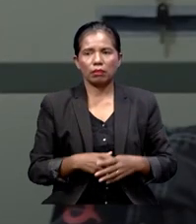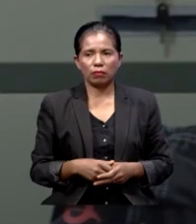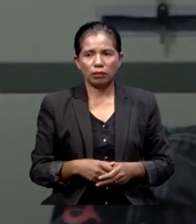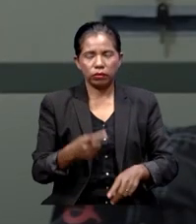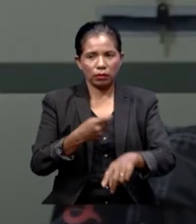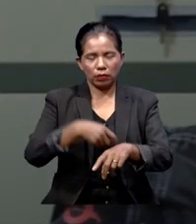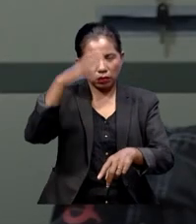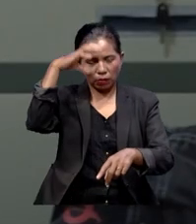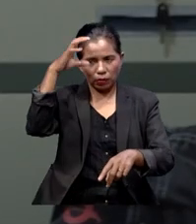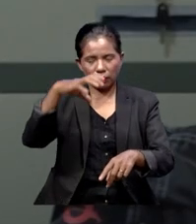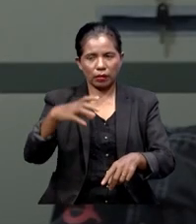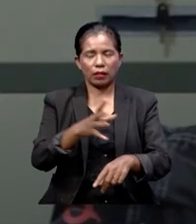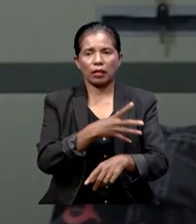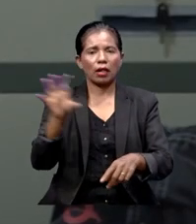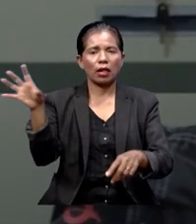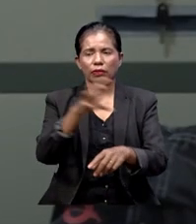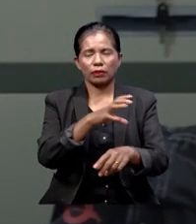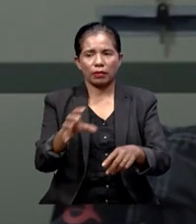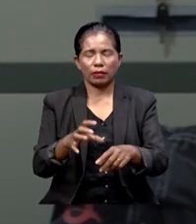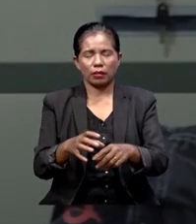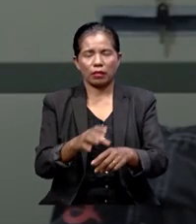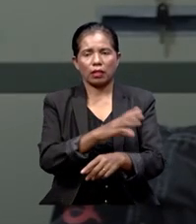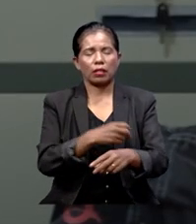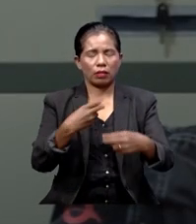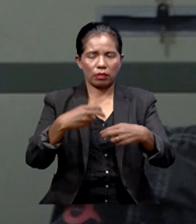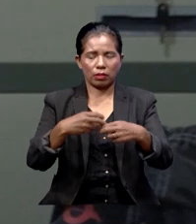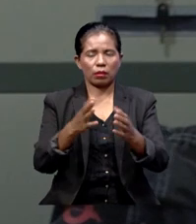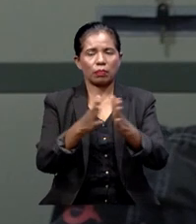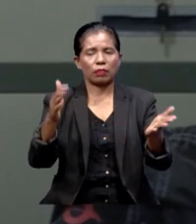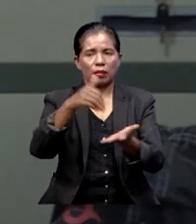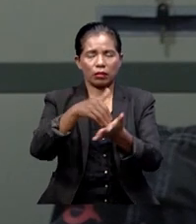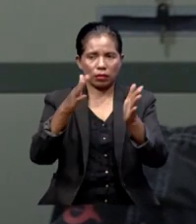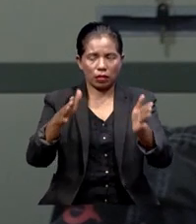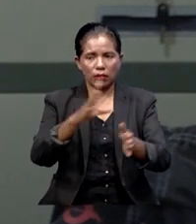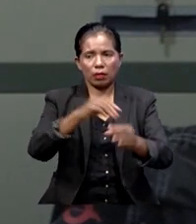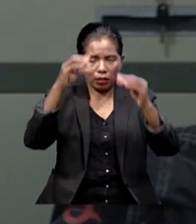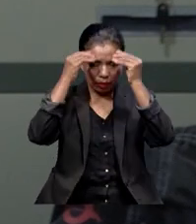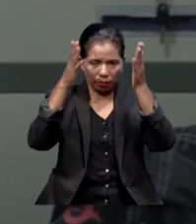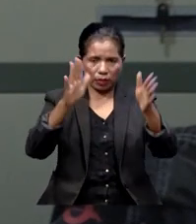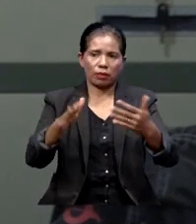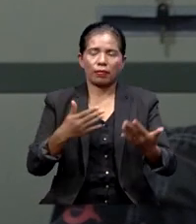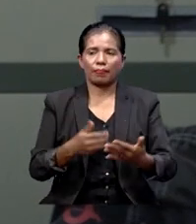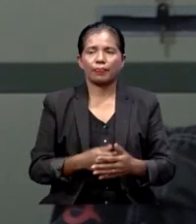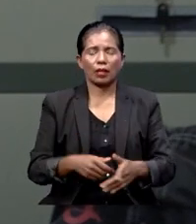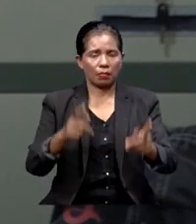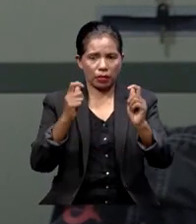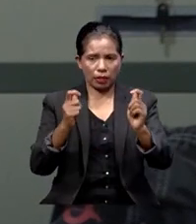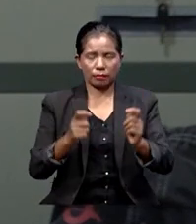tempu udan ho ani nene ami asalu teves ba studenti no mau sba profesor sih tenta